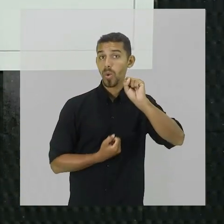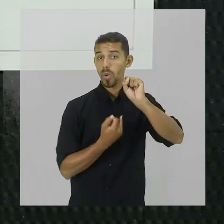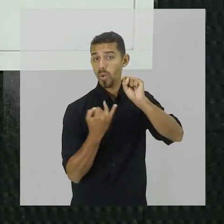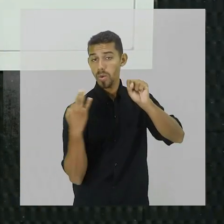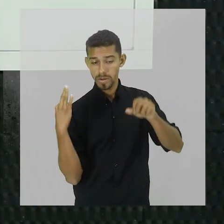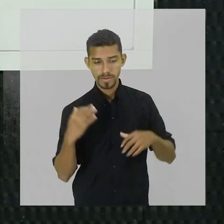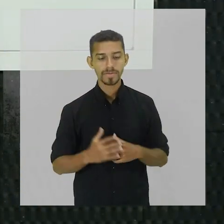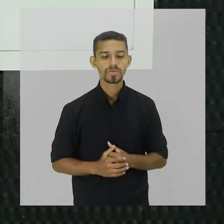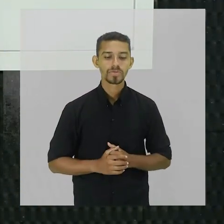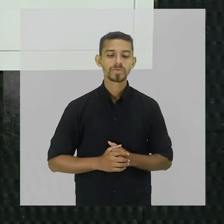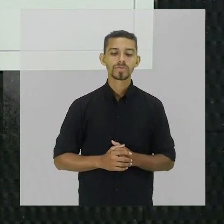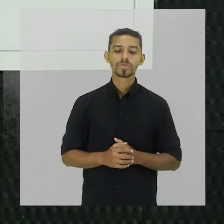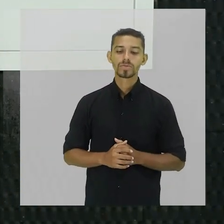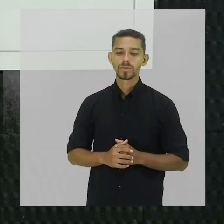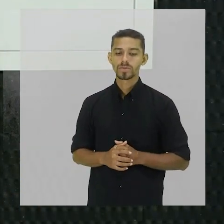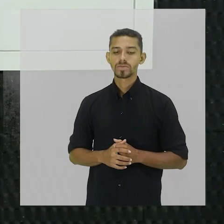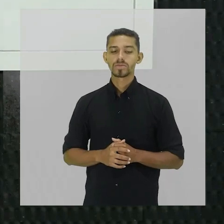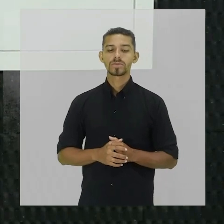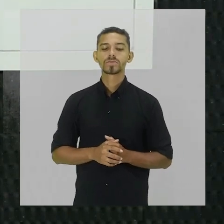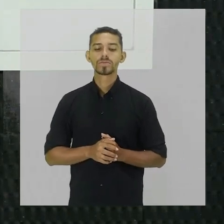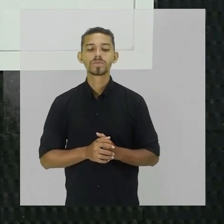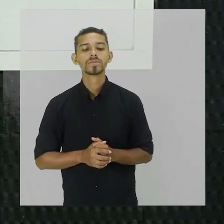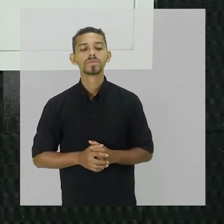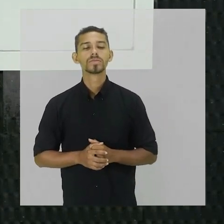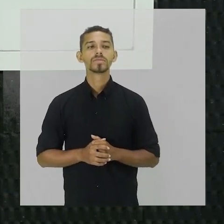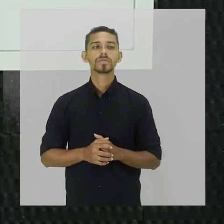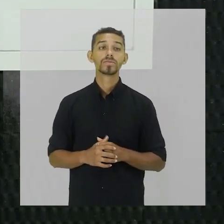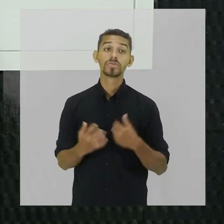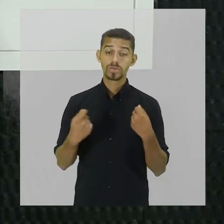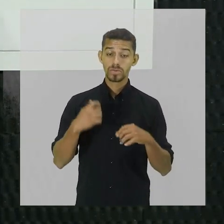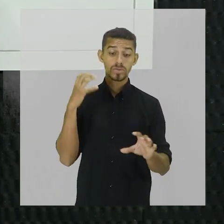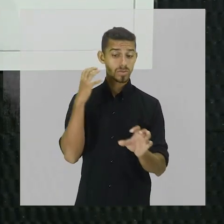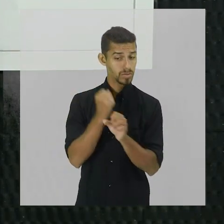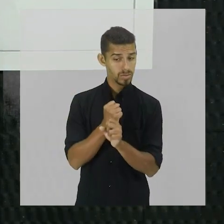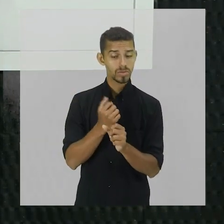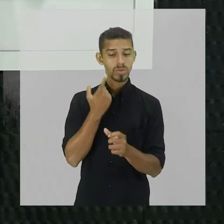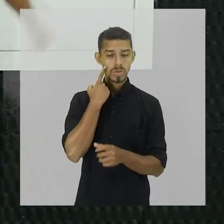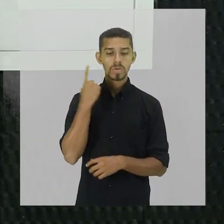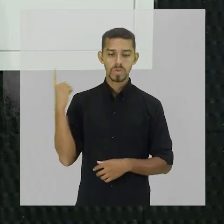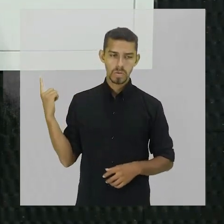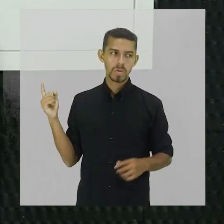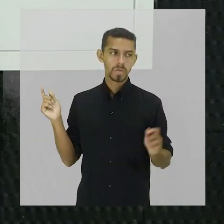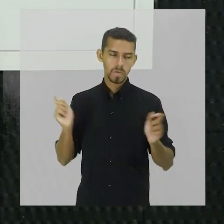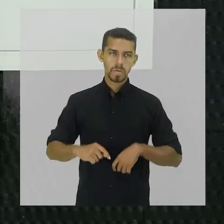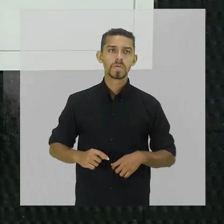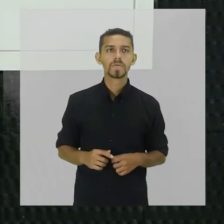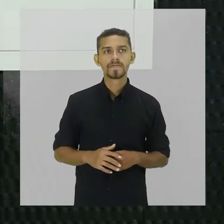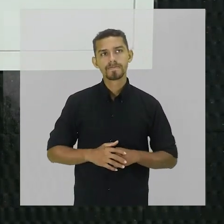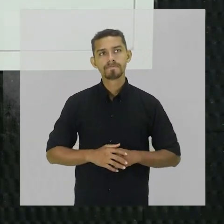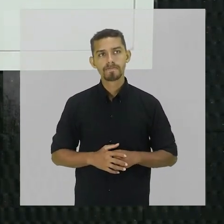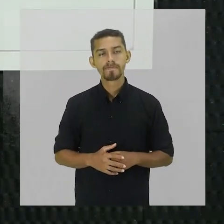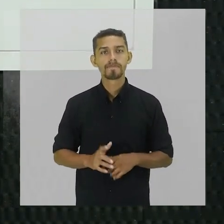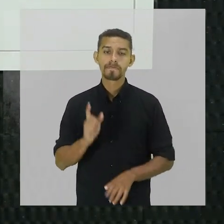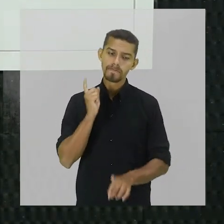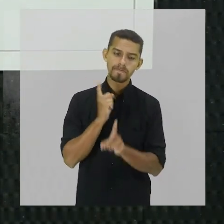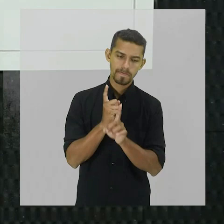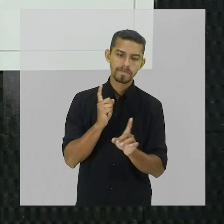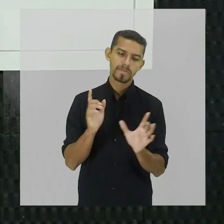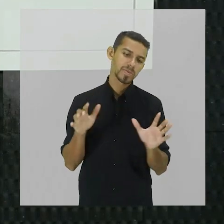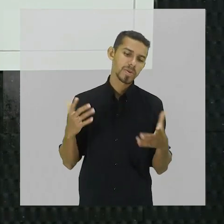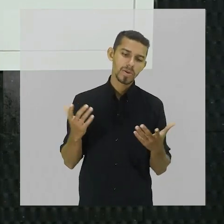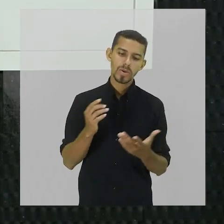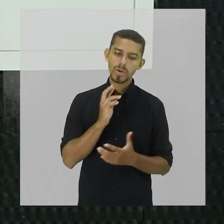aqui. Tá? Agora eu tenho que fazer o quê? Calcular o volume do cubo e calcular o volume das esferas e ver que